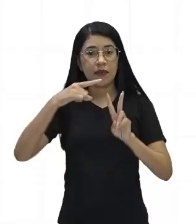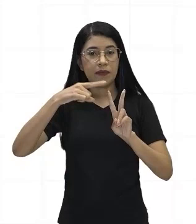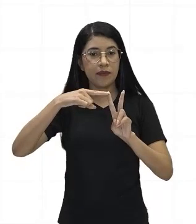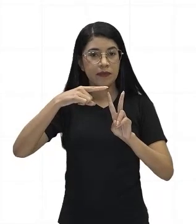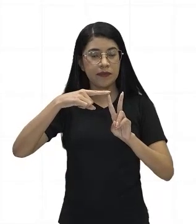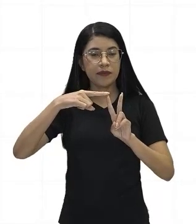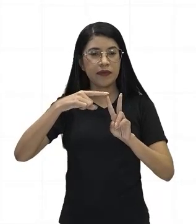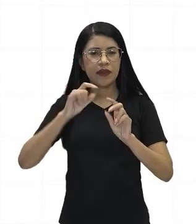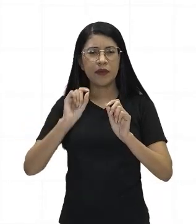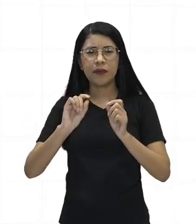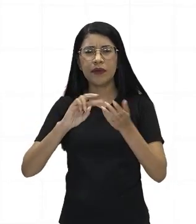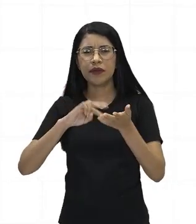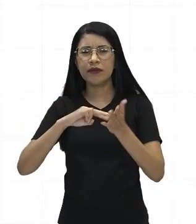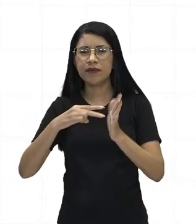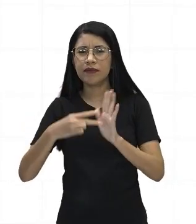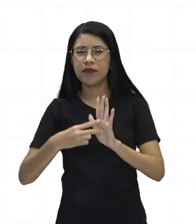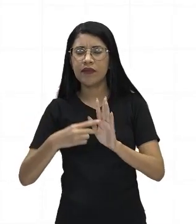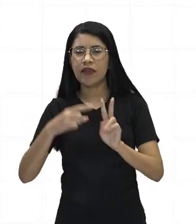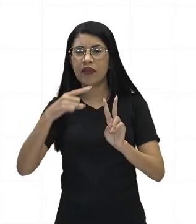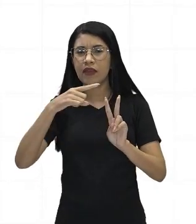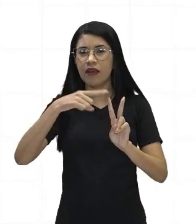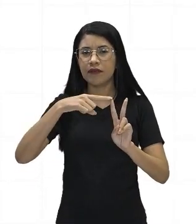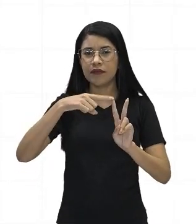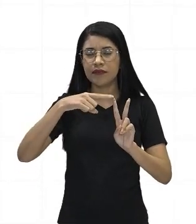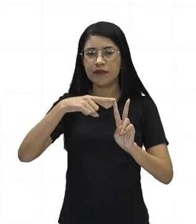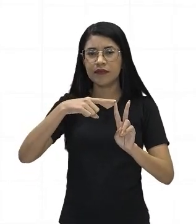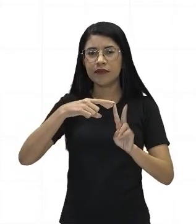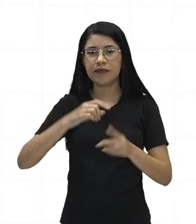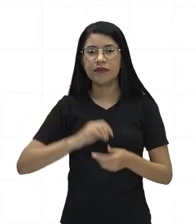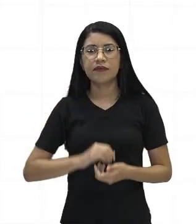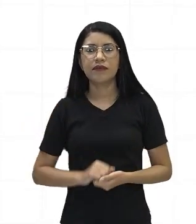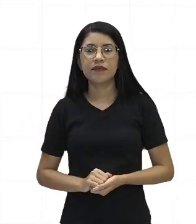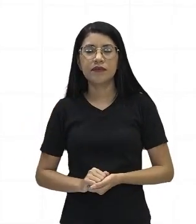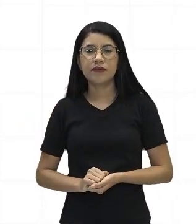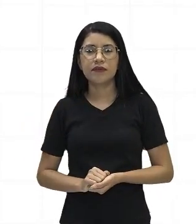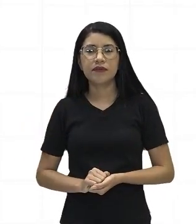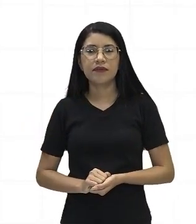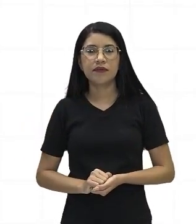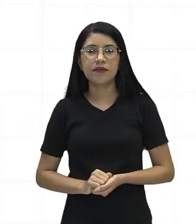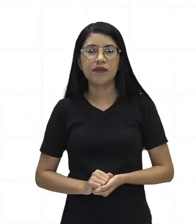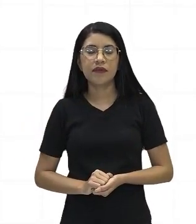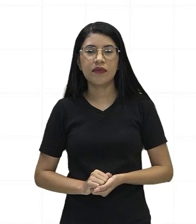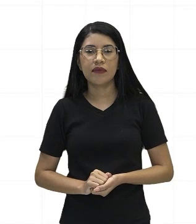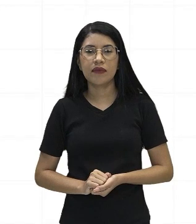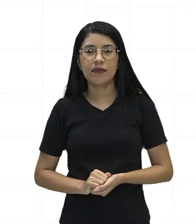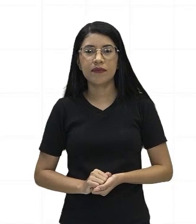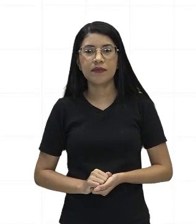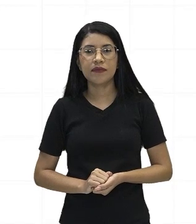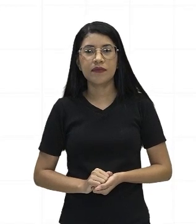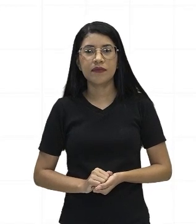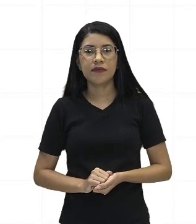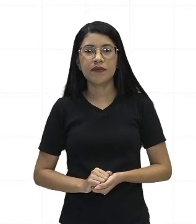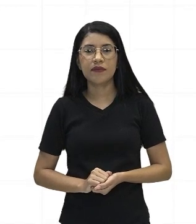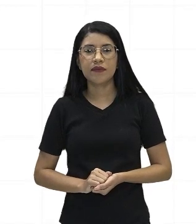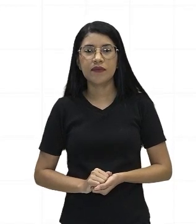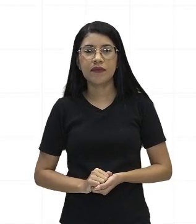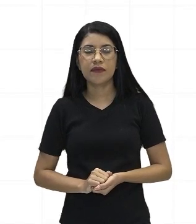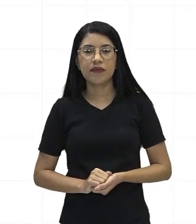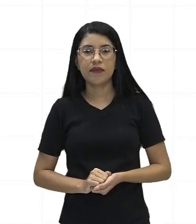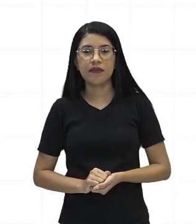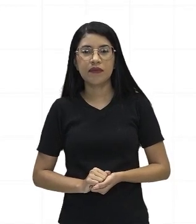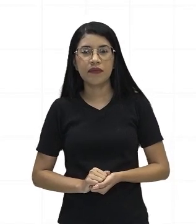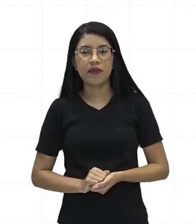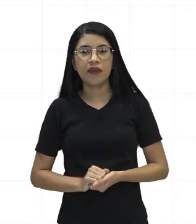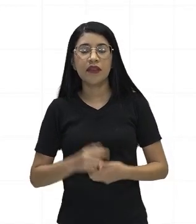quadrada. O que vem a ser a raiz quadrada? Bom, a raiz quadrada ela é uma